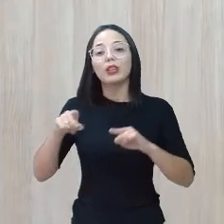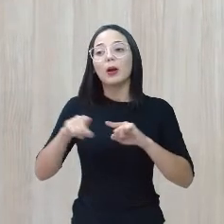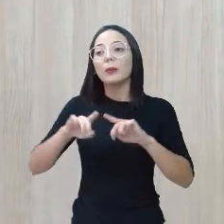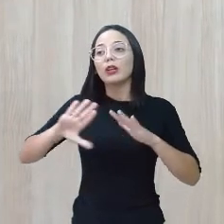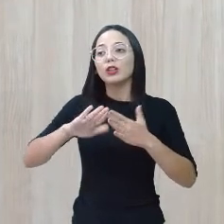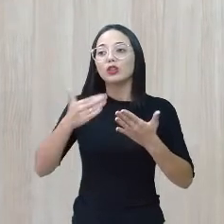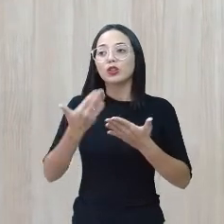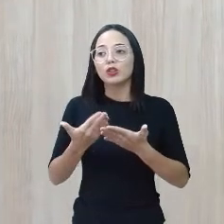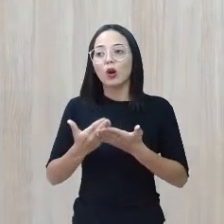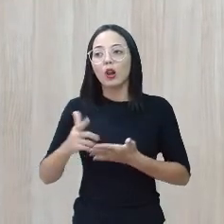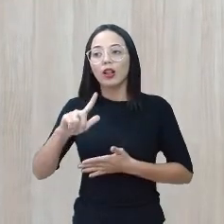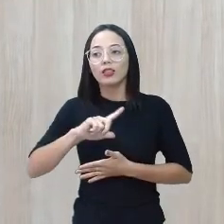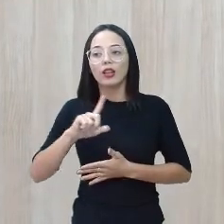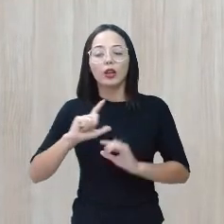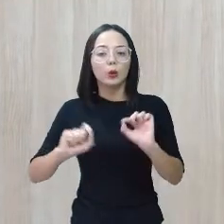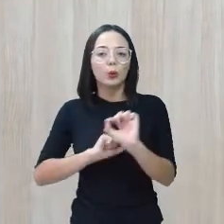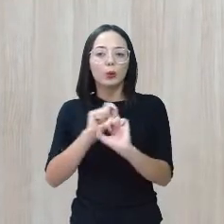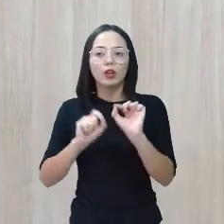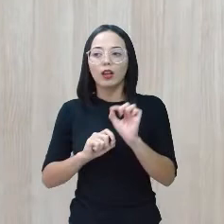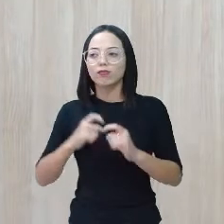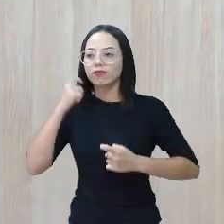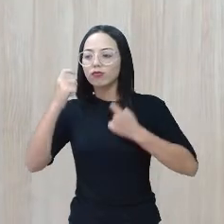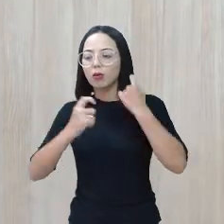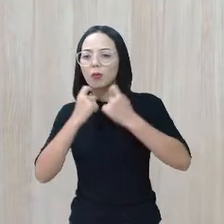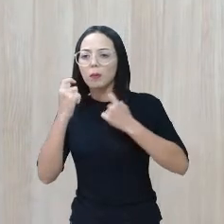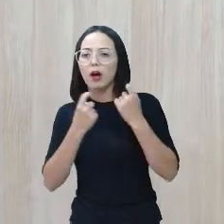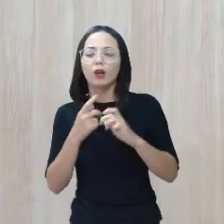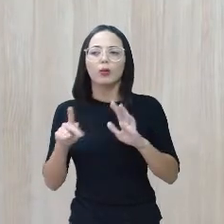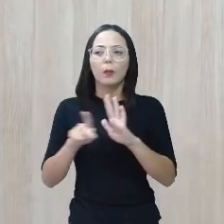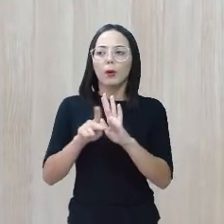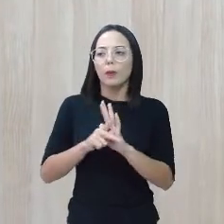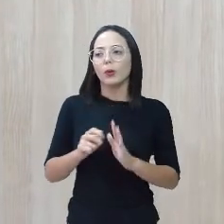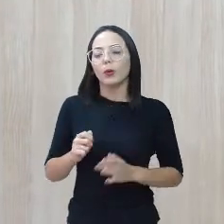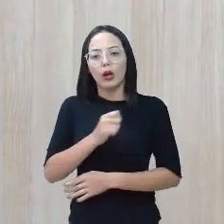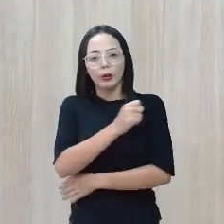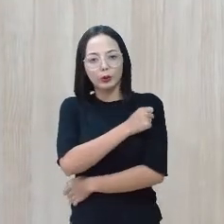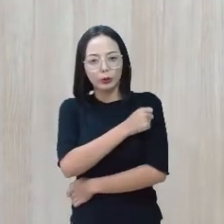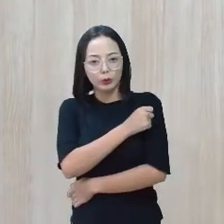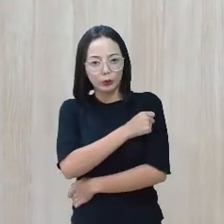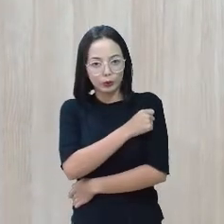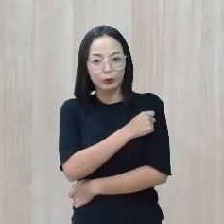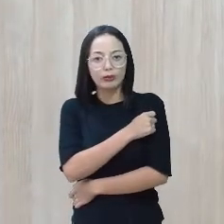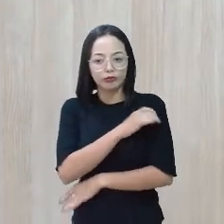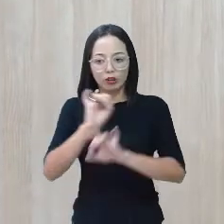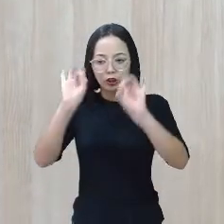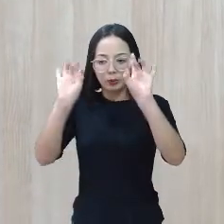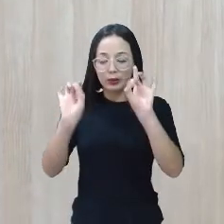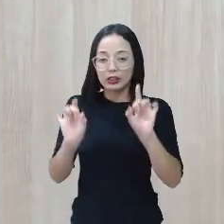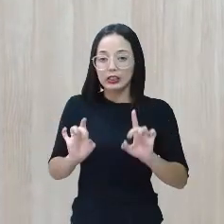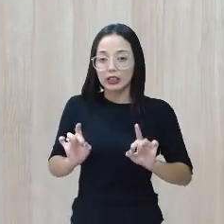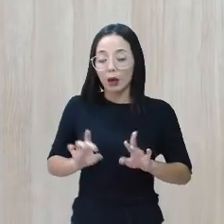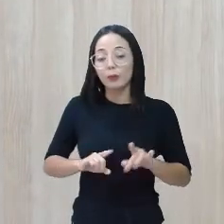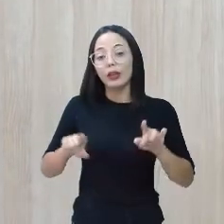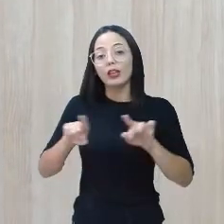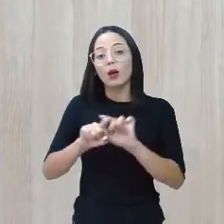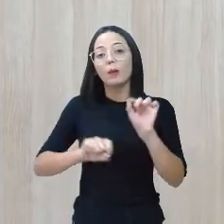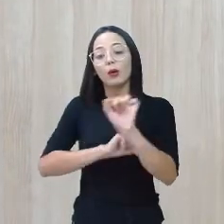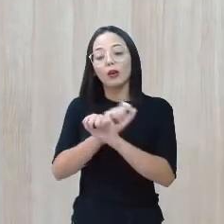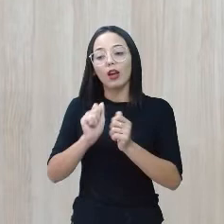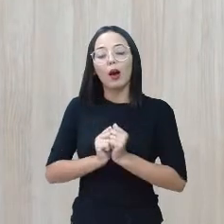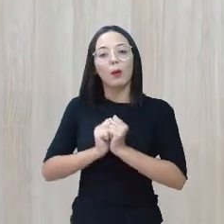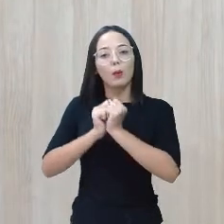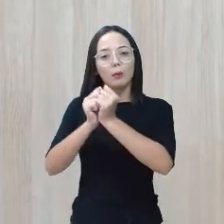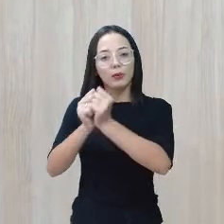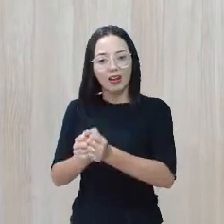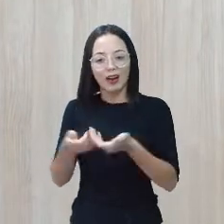ela tem se preocupado muito com nossos alunos especiais e ela está aqui para nos acompanhar